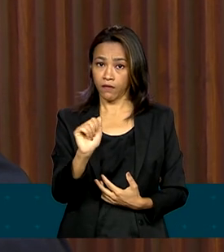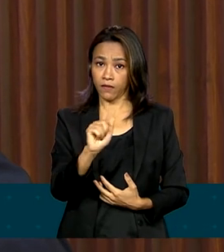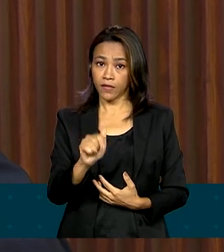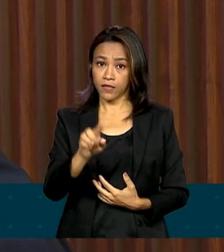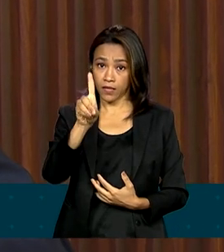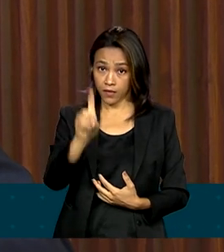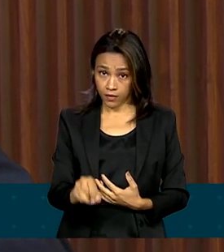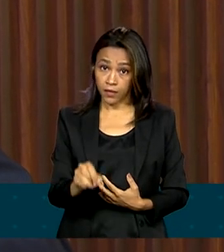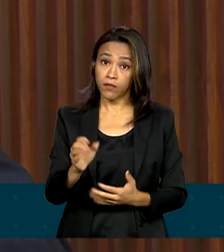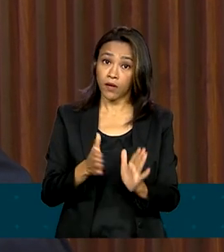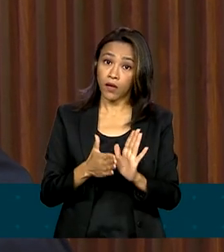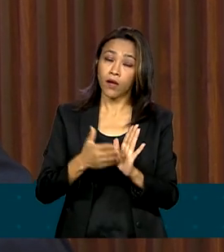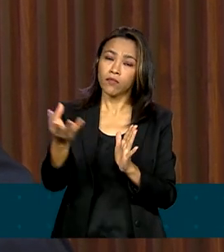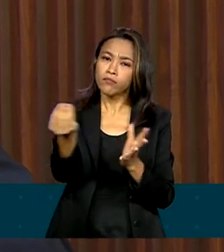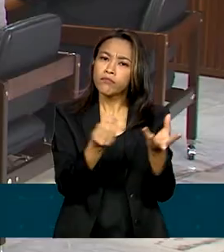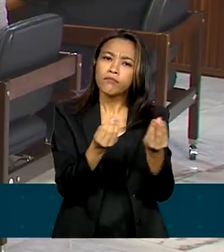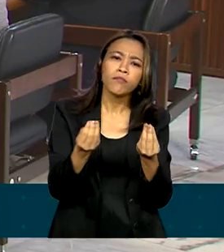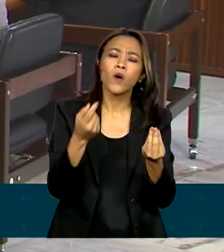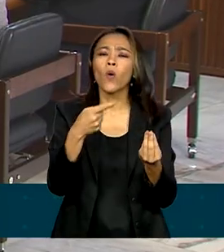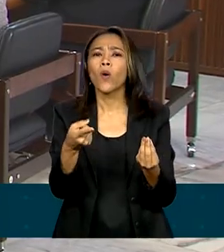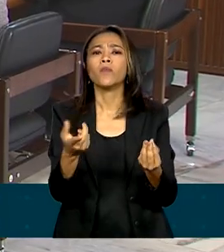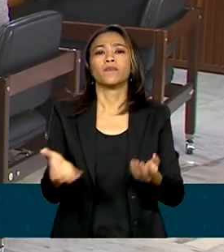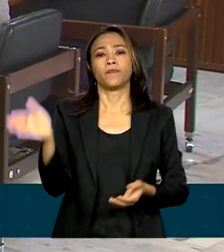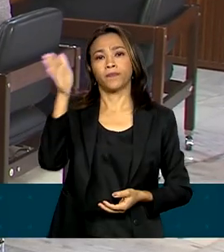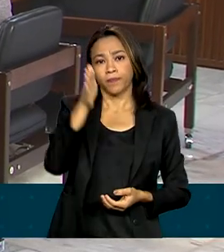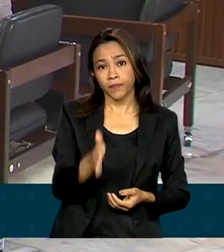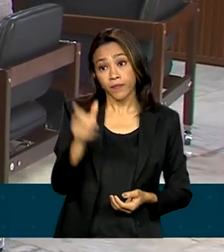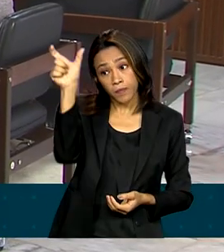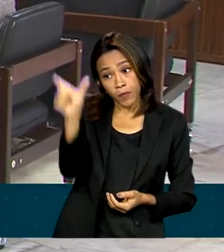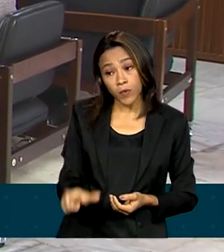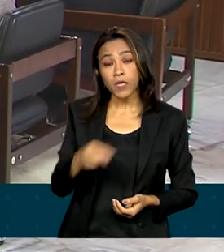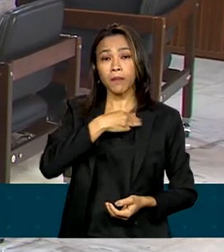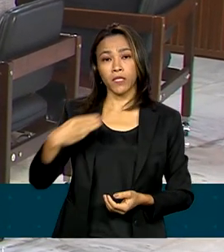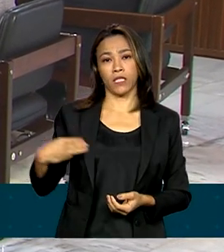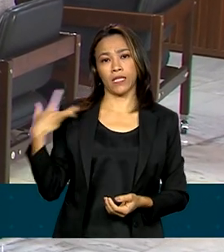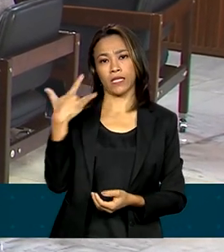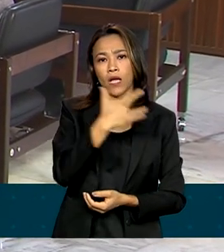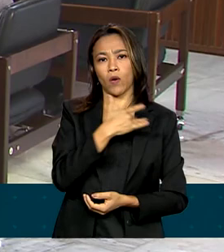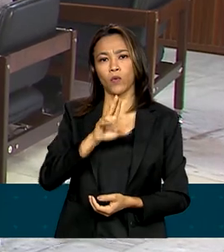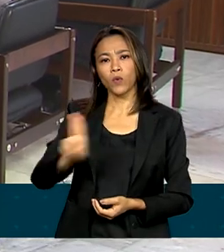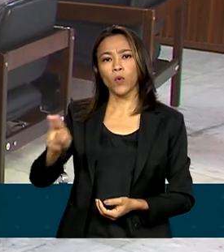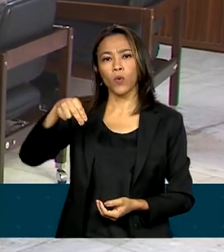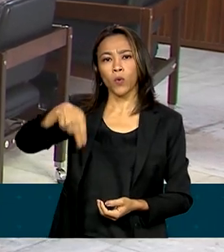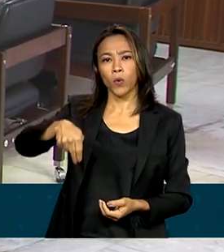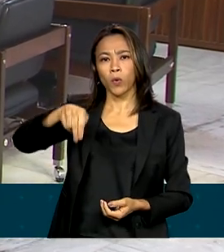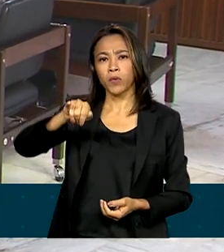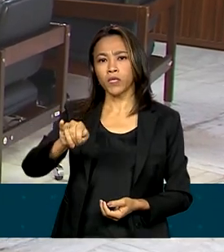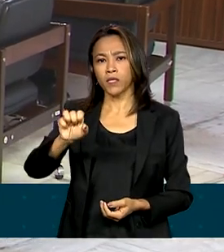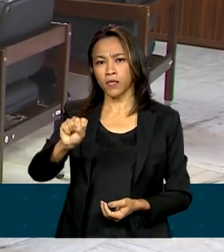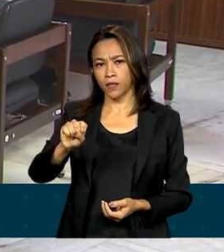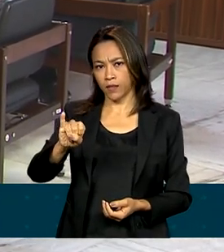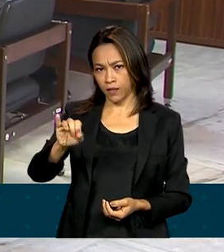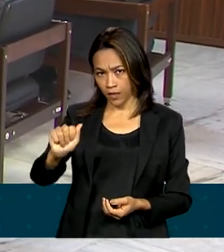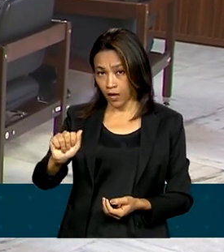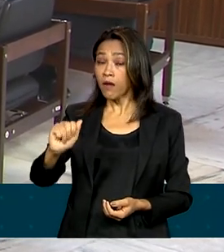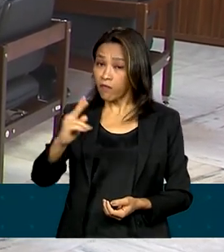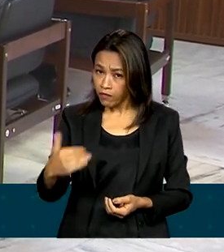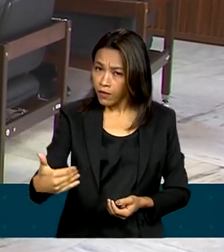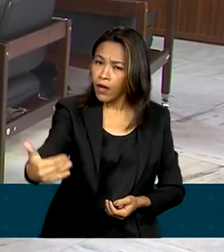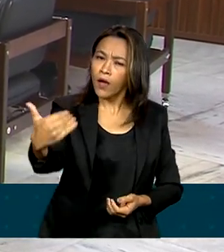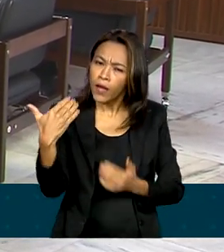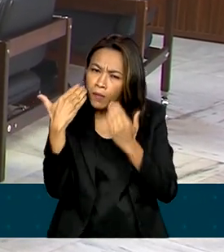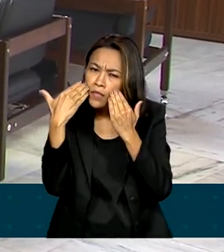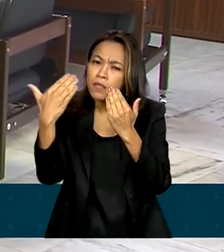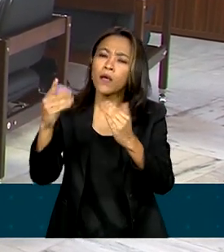pelos governadores. Da nossa ministra da Saúde, Nísia, que vai fazer uma apresentação aqui daquilo que